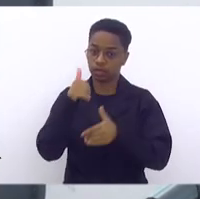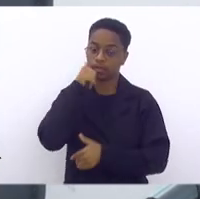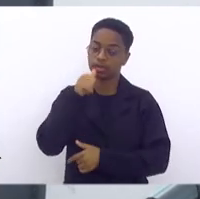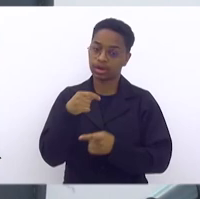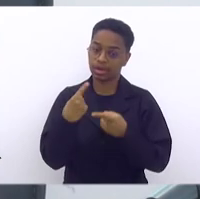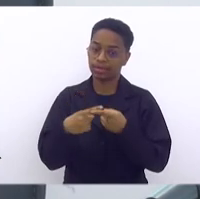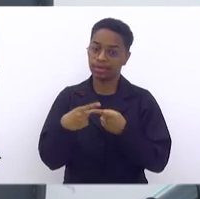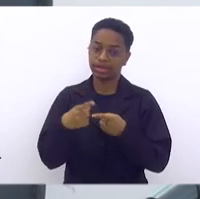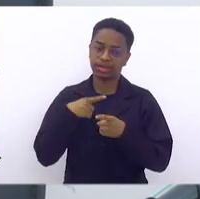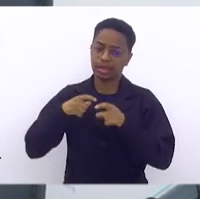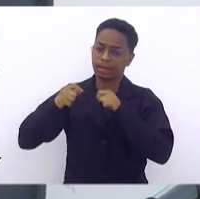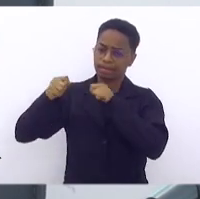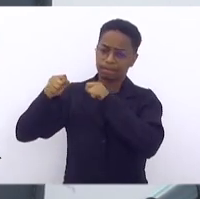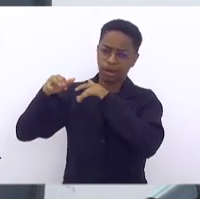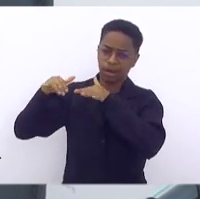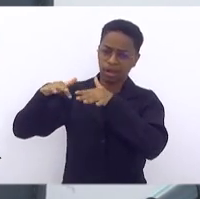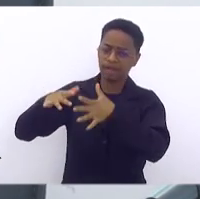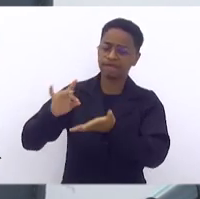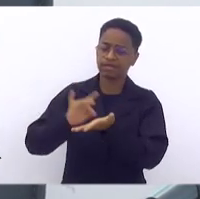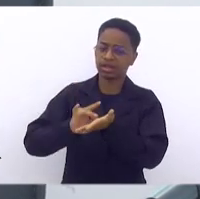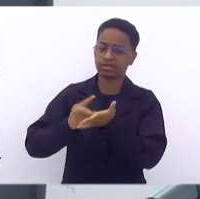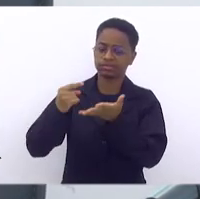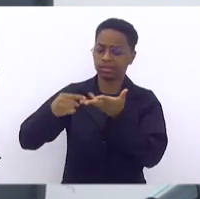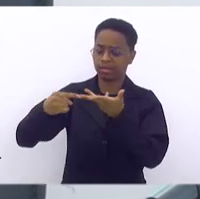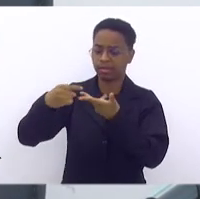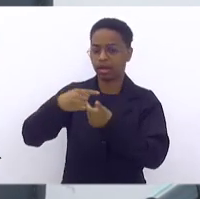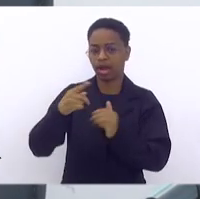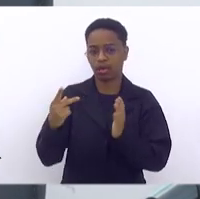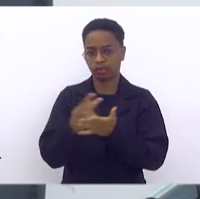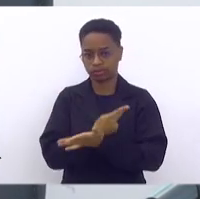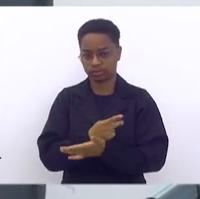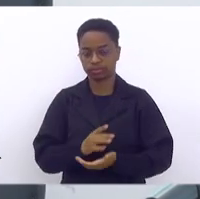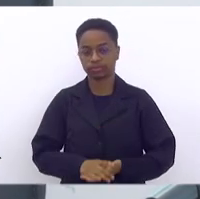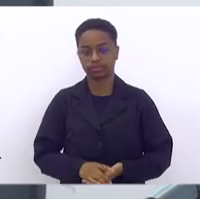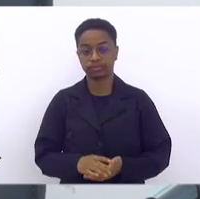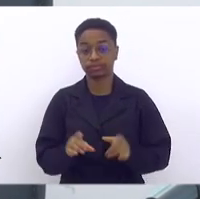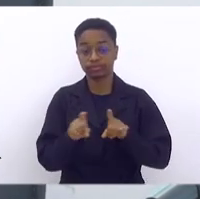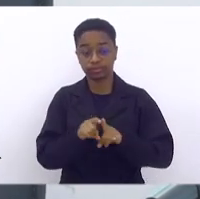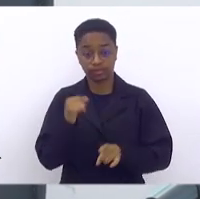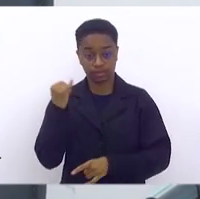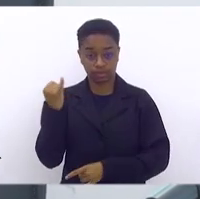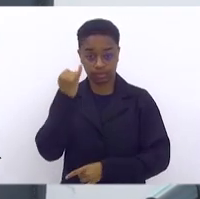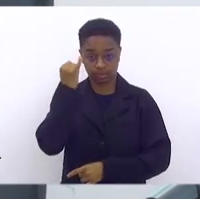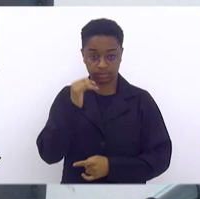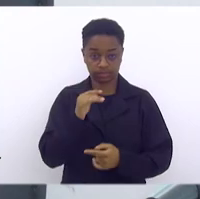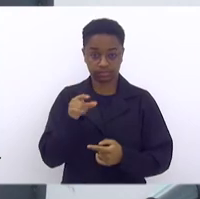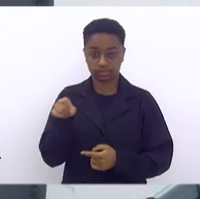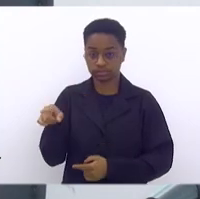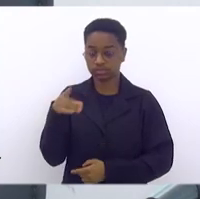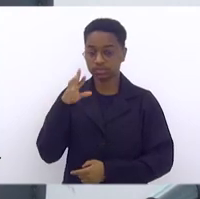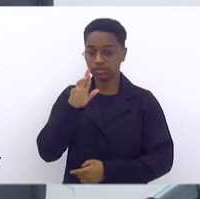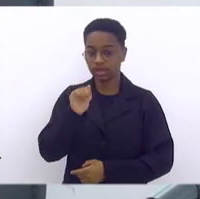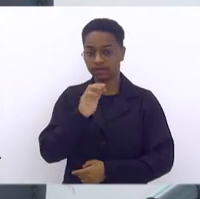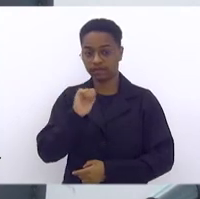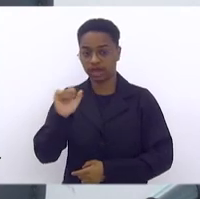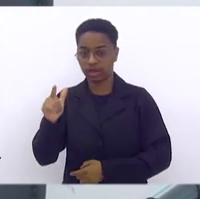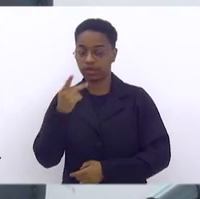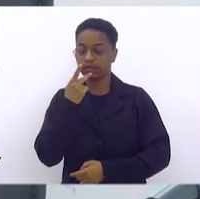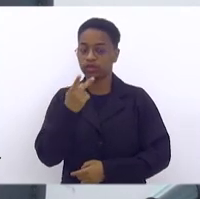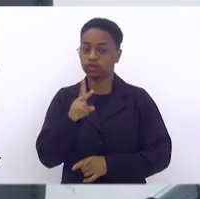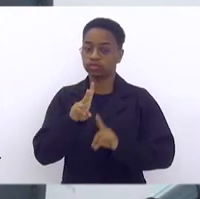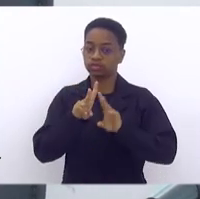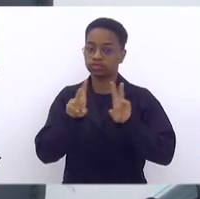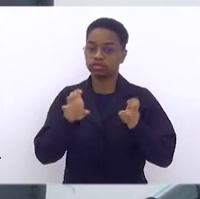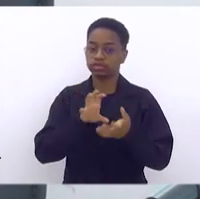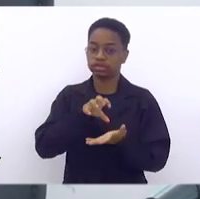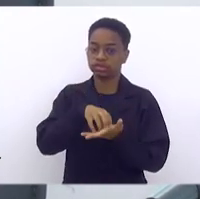pelo volume de fatos que acontece. E a importância colocada também pelo Dr. Rafael, dos centros de referência,